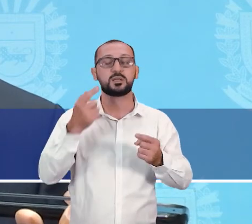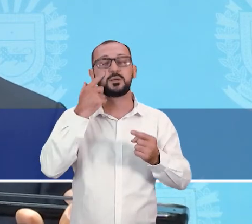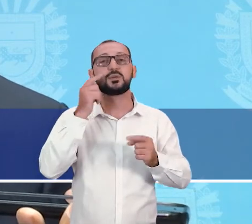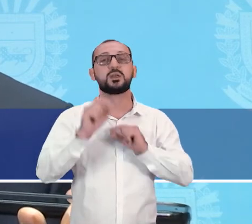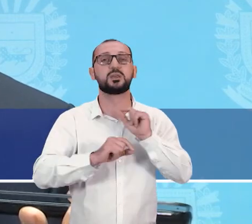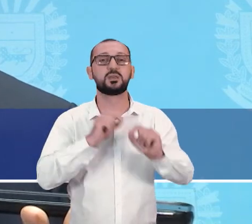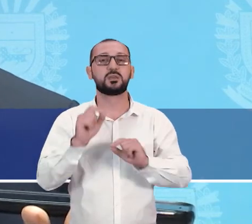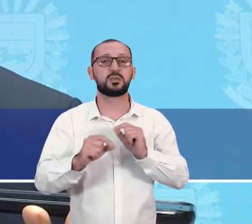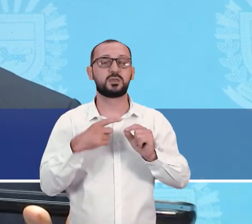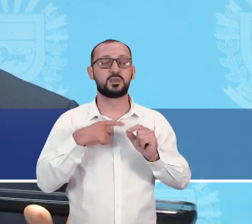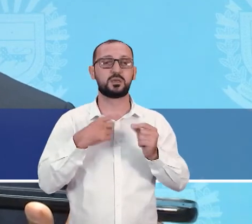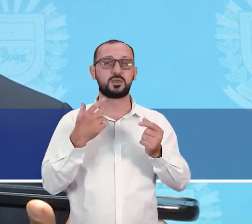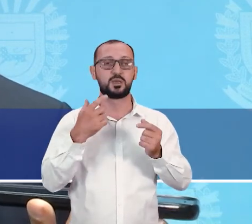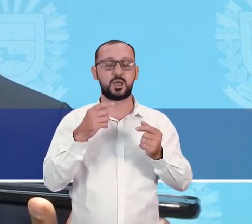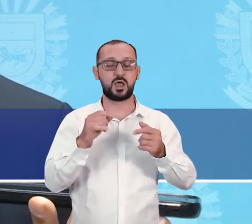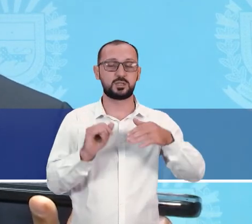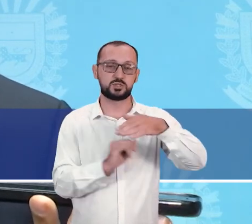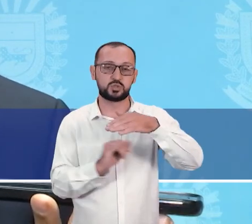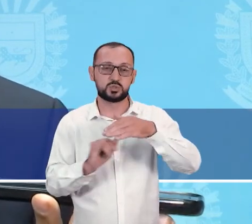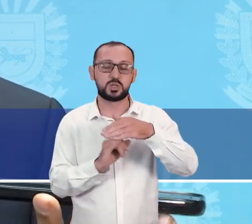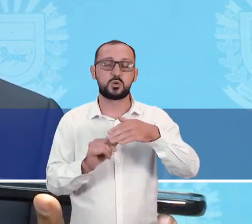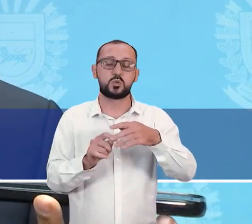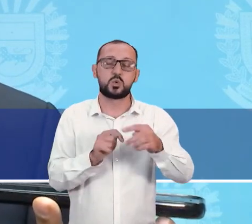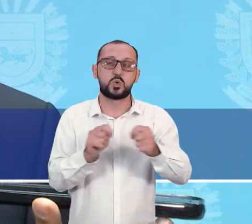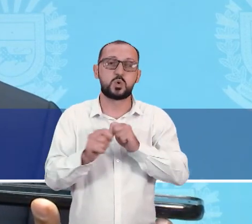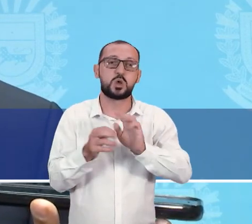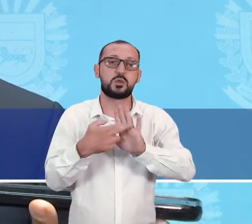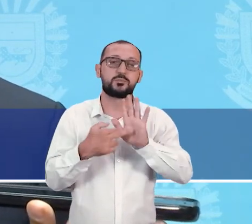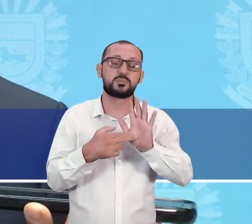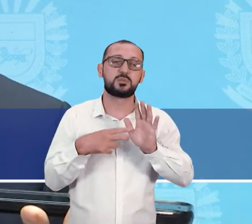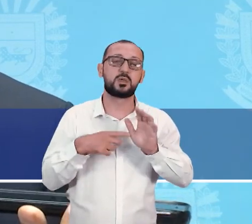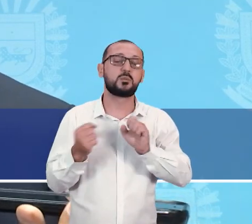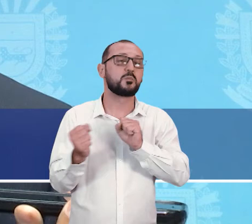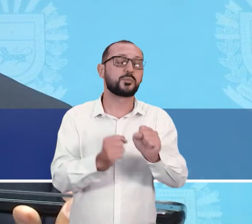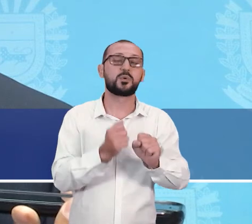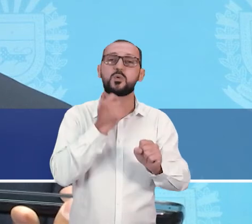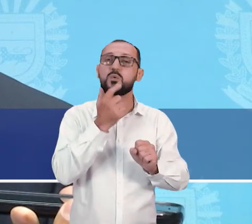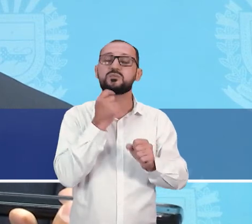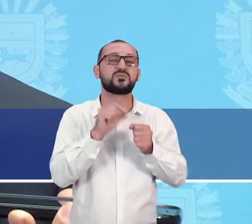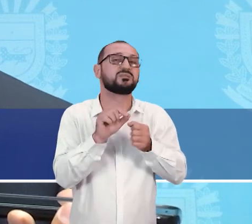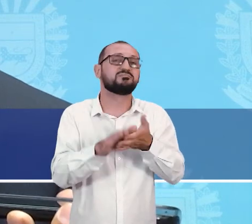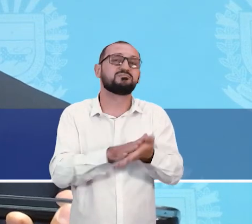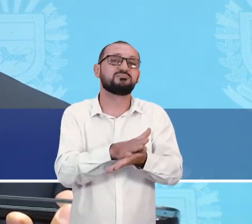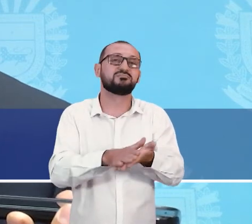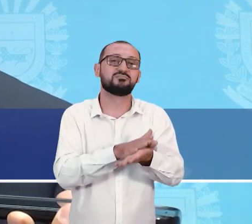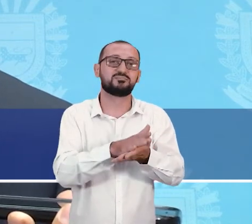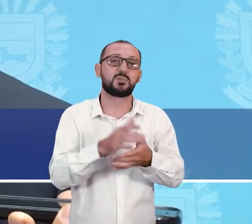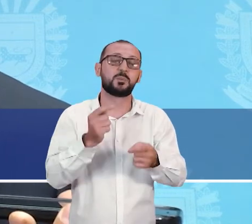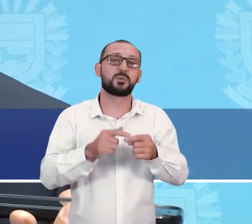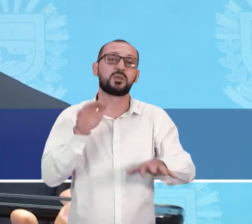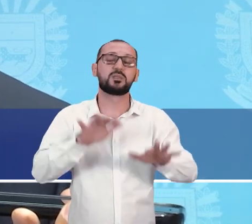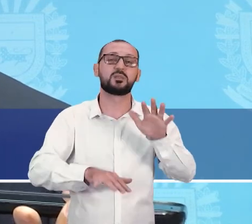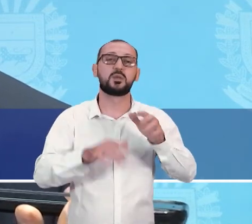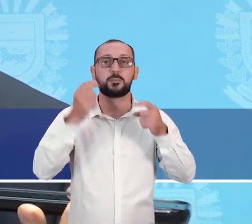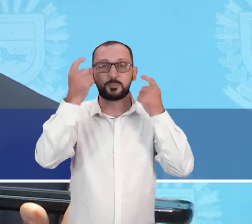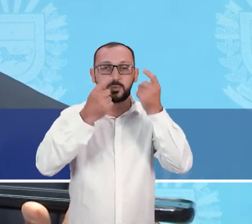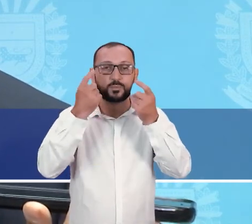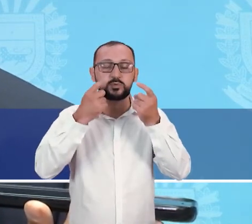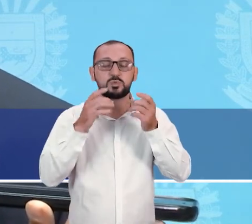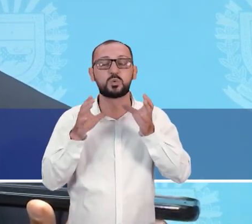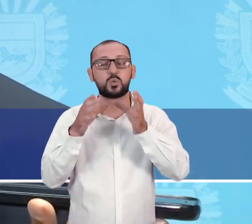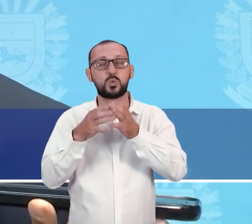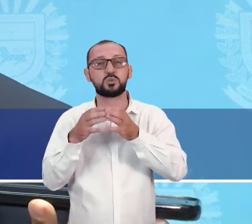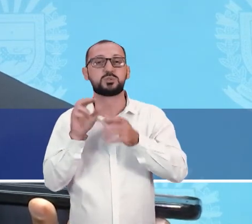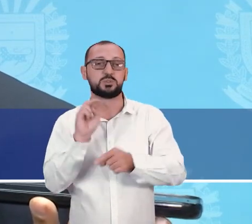problema, mas a gente vê que hoje as agências reguladoras têm um poder limitado de atuação em função